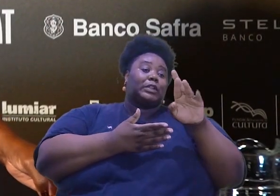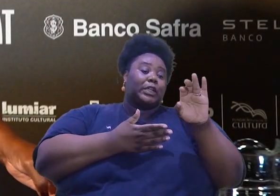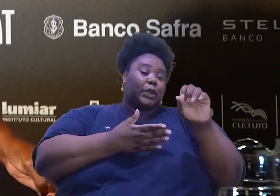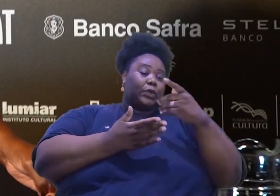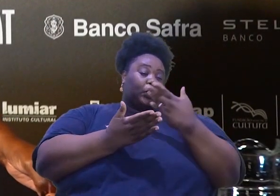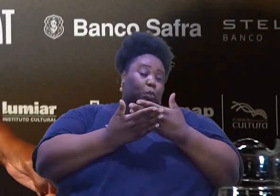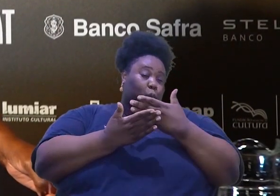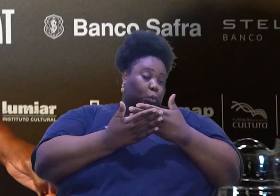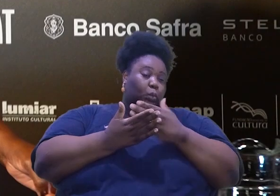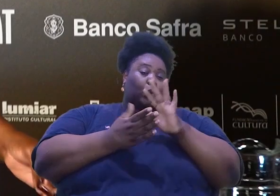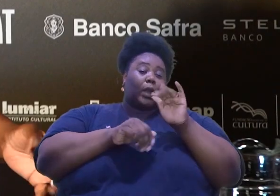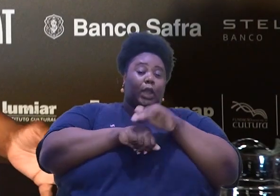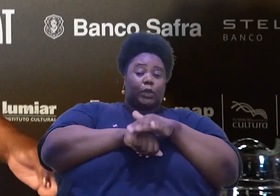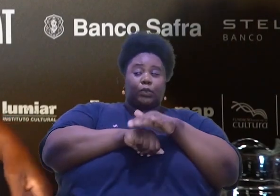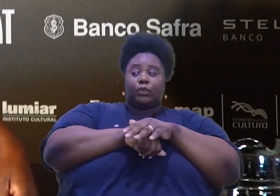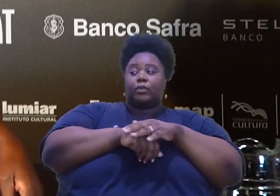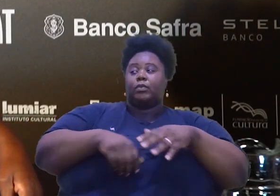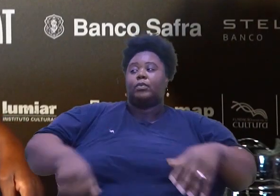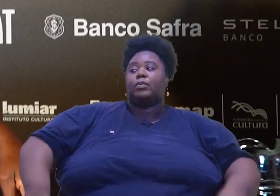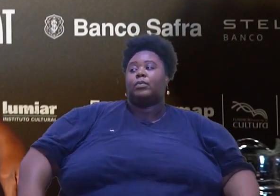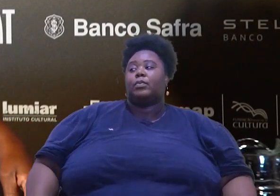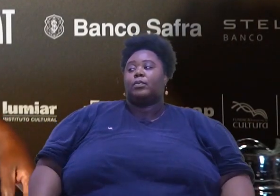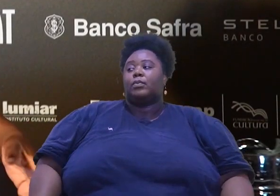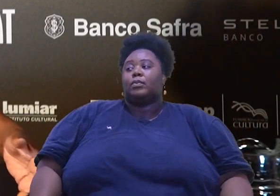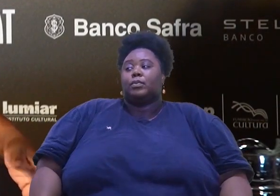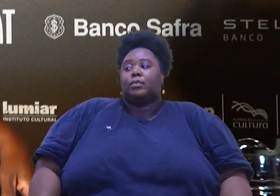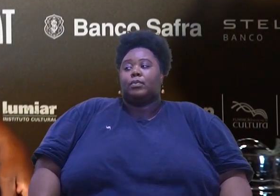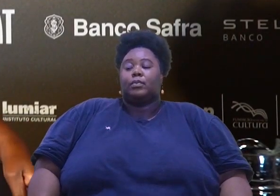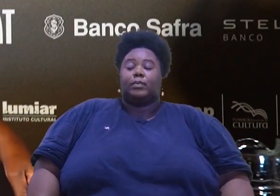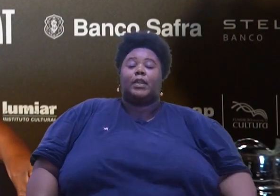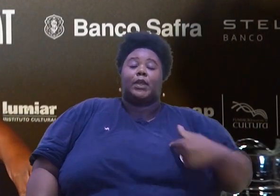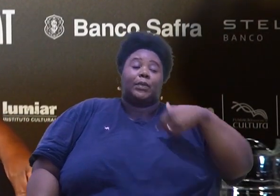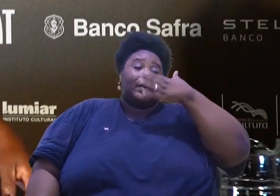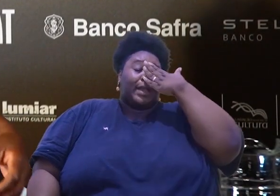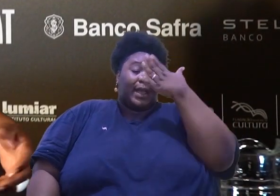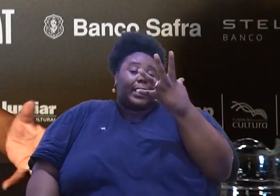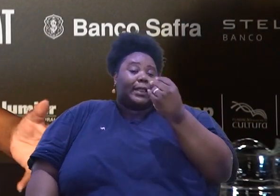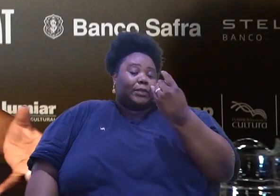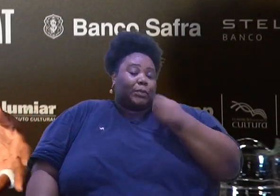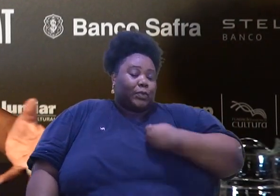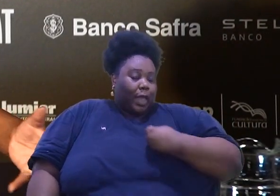noite. Então, é algo que eu agradeço à vida